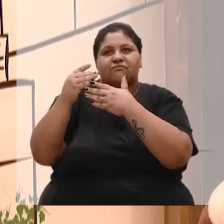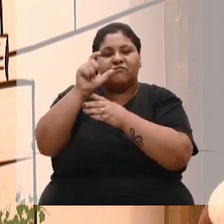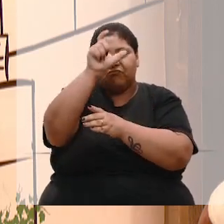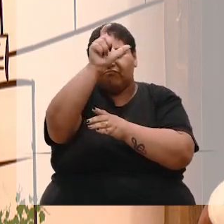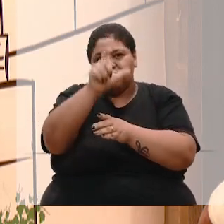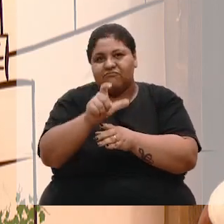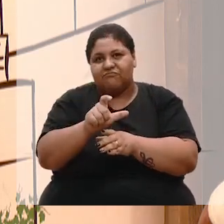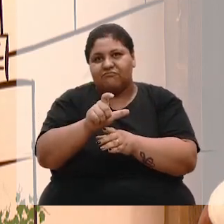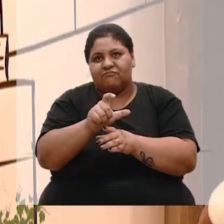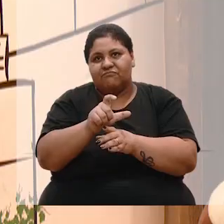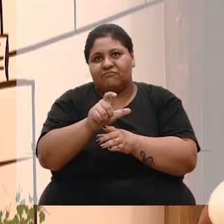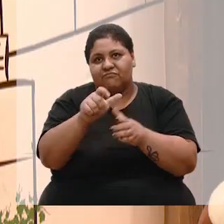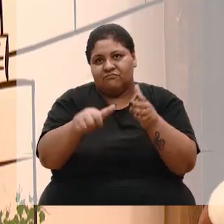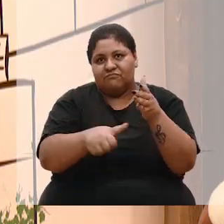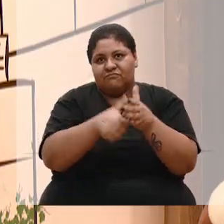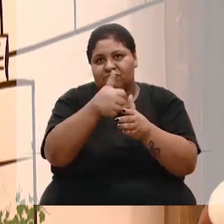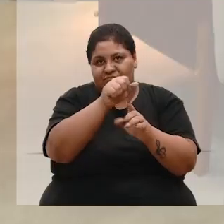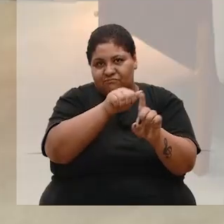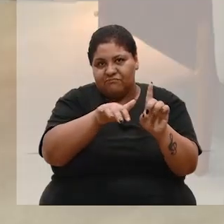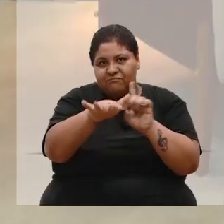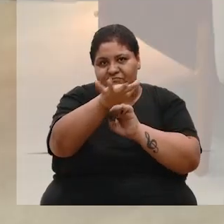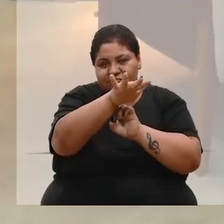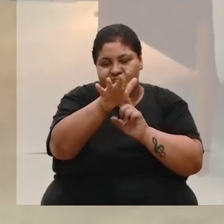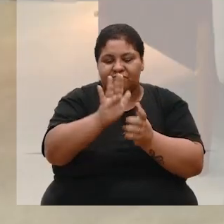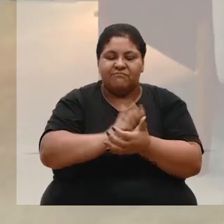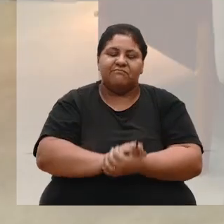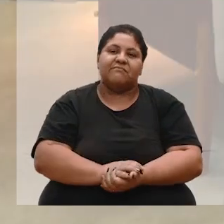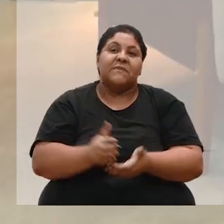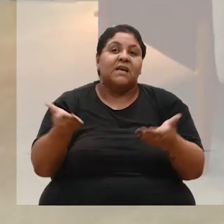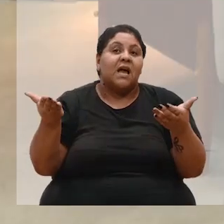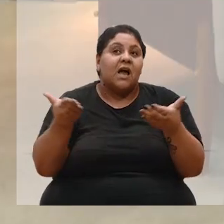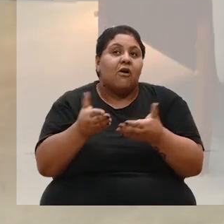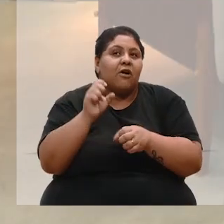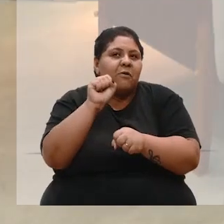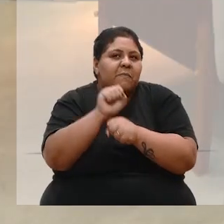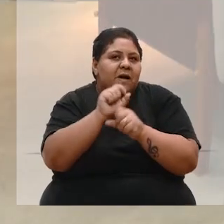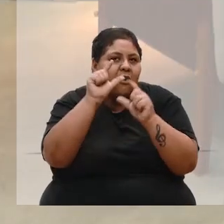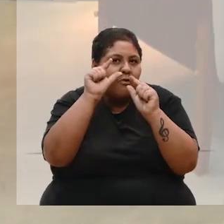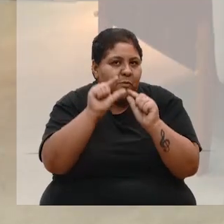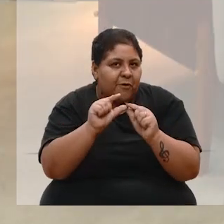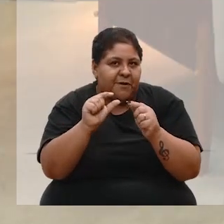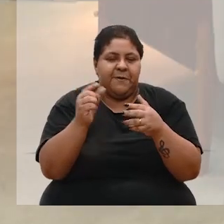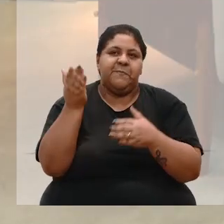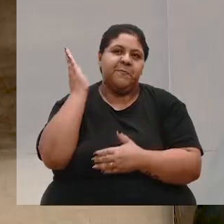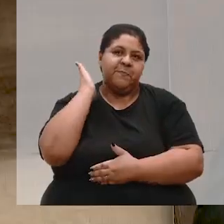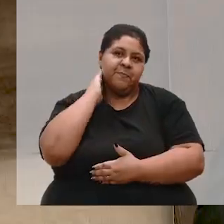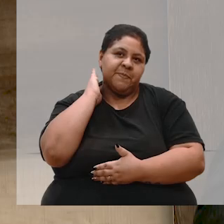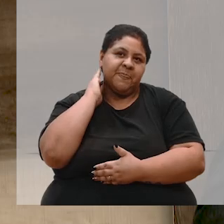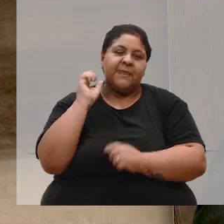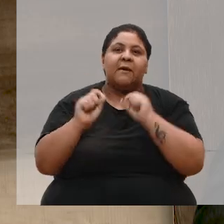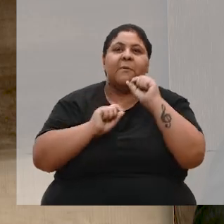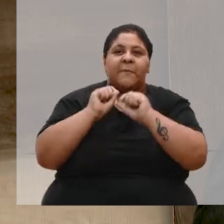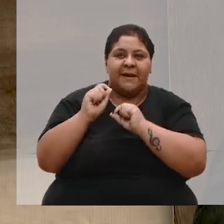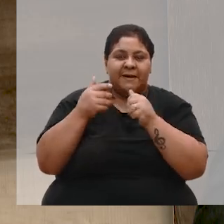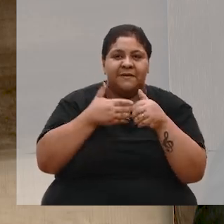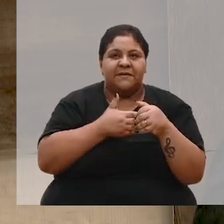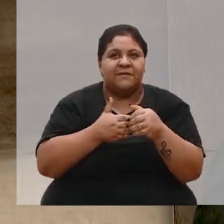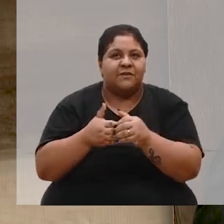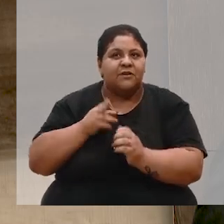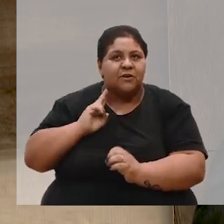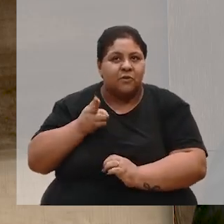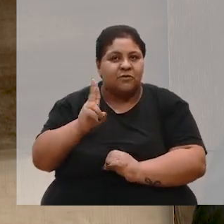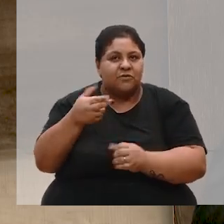pessoa melhor na nossa sociedade. Cleo, nós vamos dar uma breve pausa no nosso bate-papo e para quem está nos